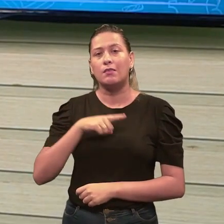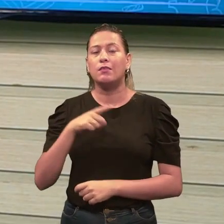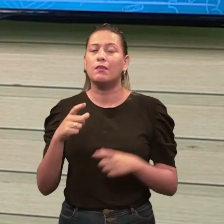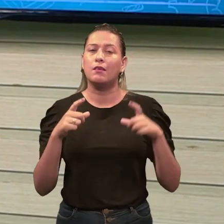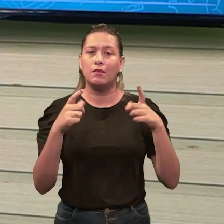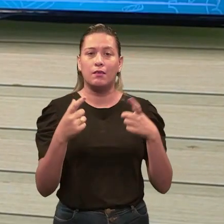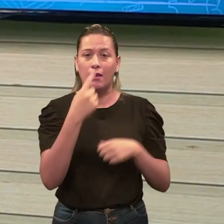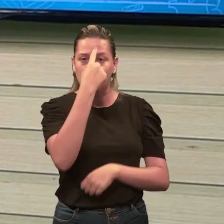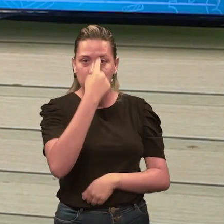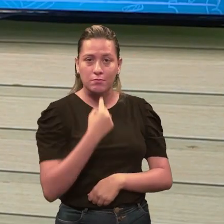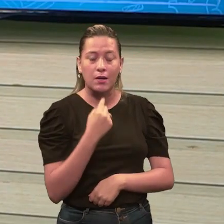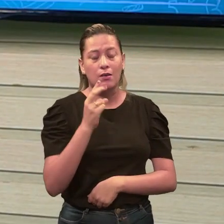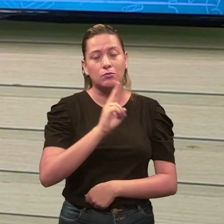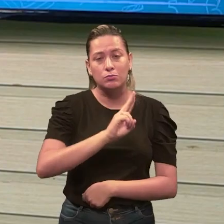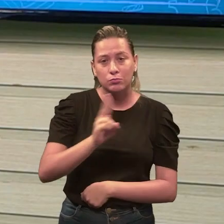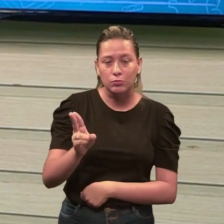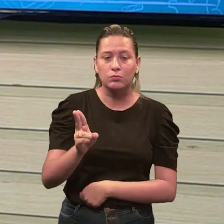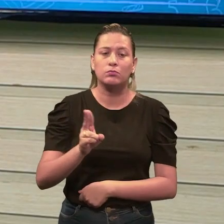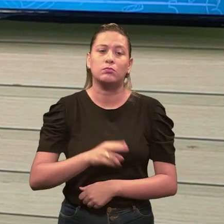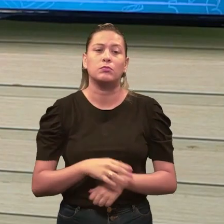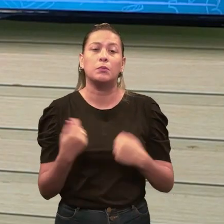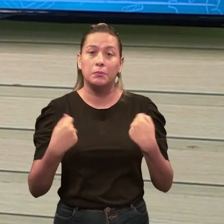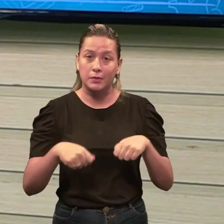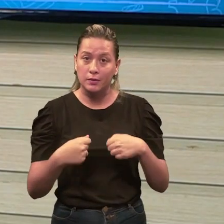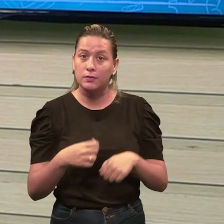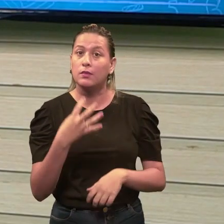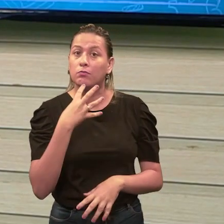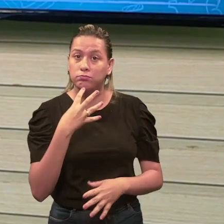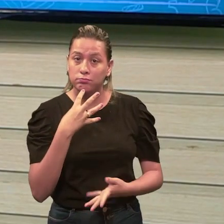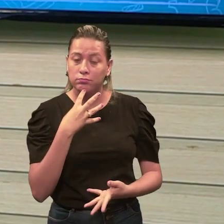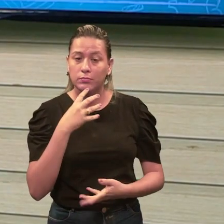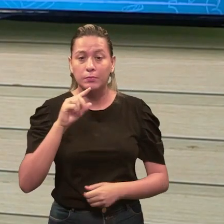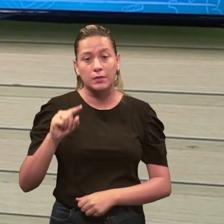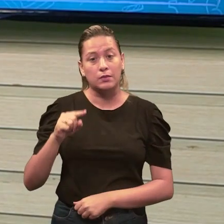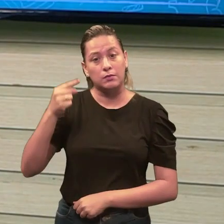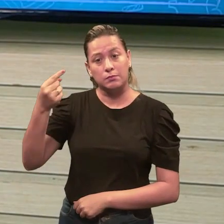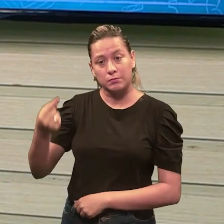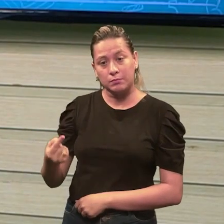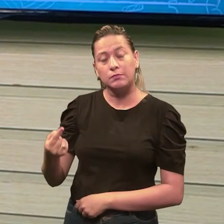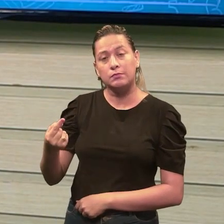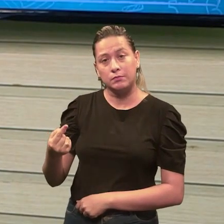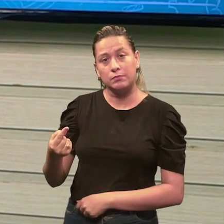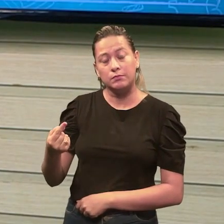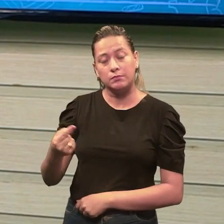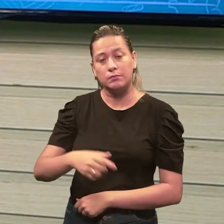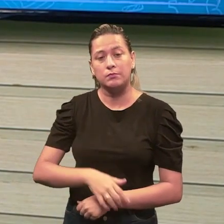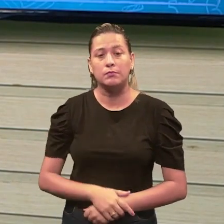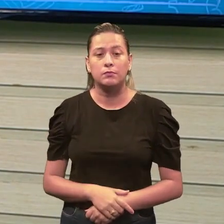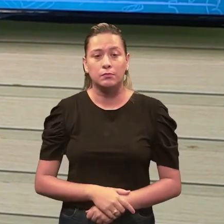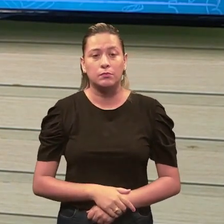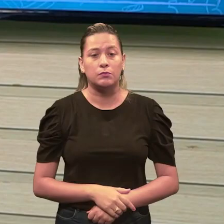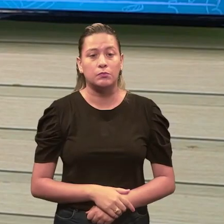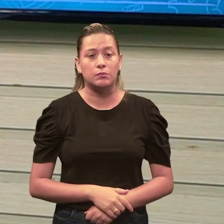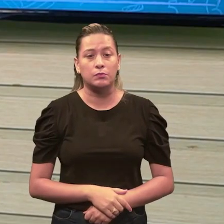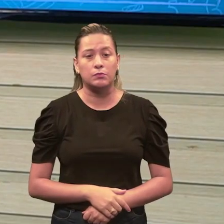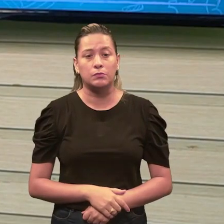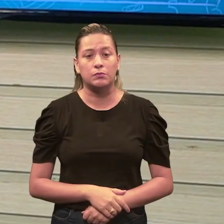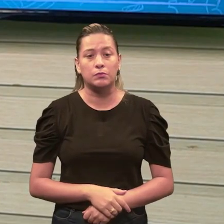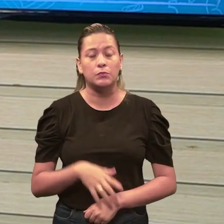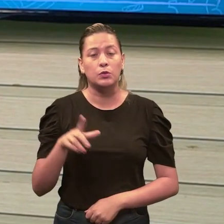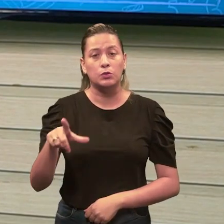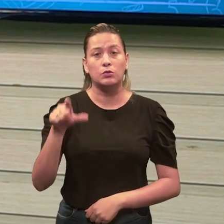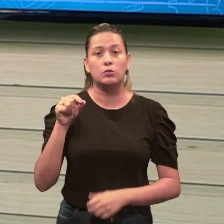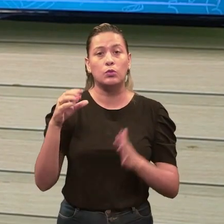dela tem exatamente a foto, o nome de cada componente. Então, tem que conhecer primeiro, para que você realmente